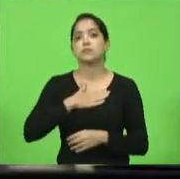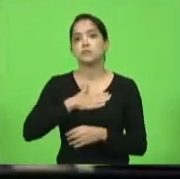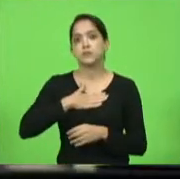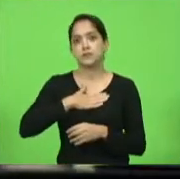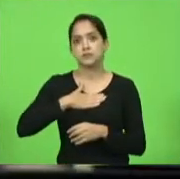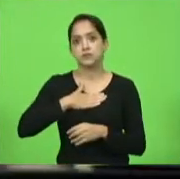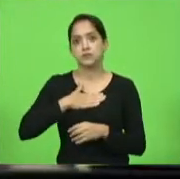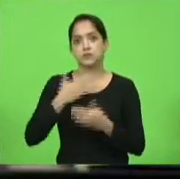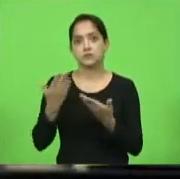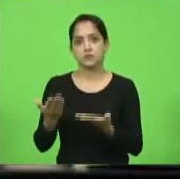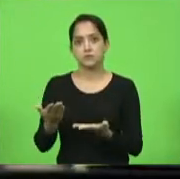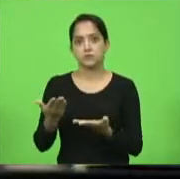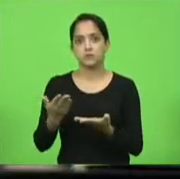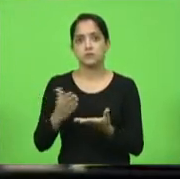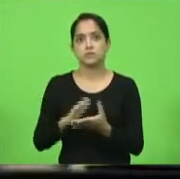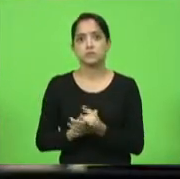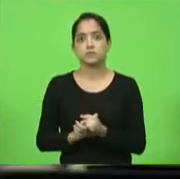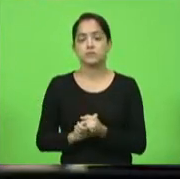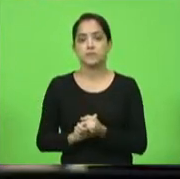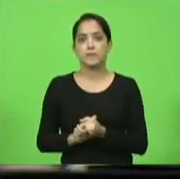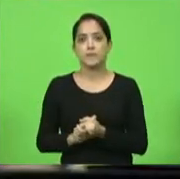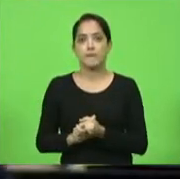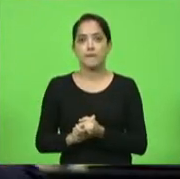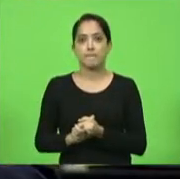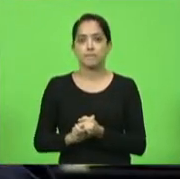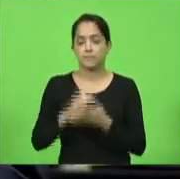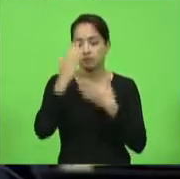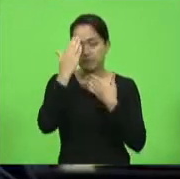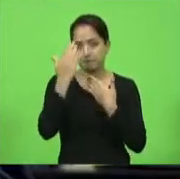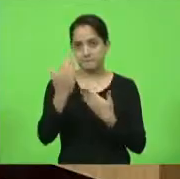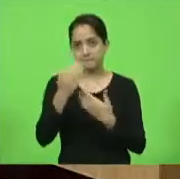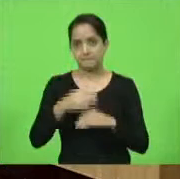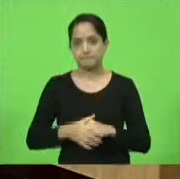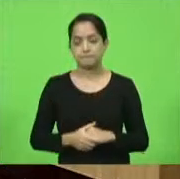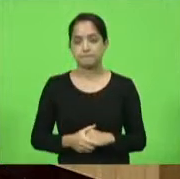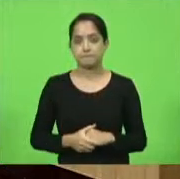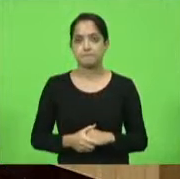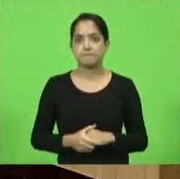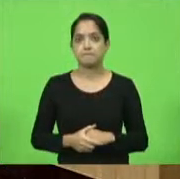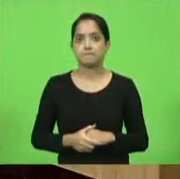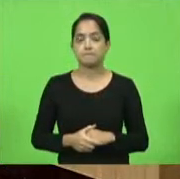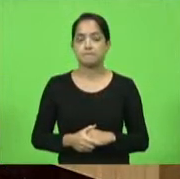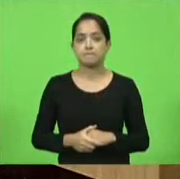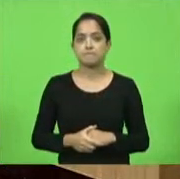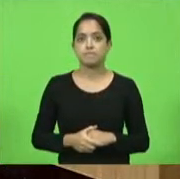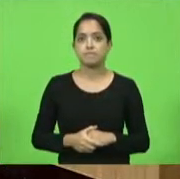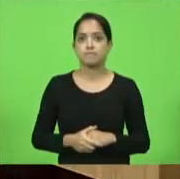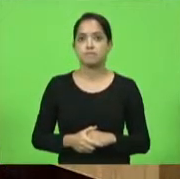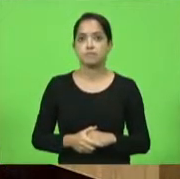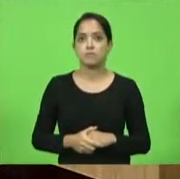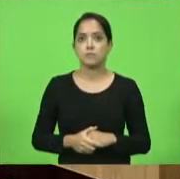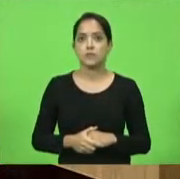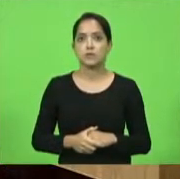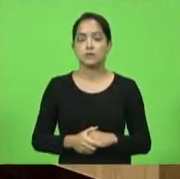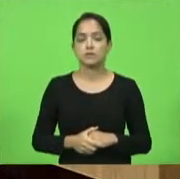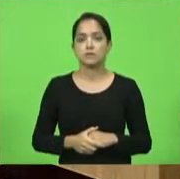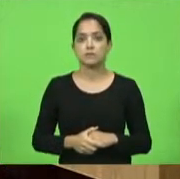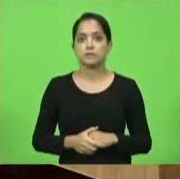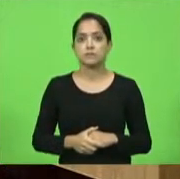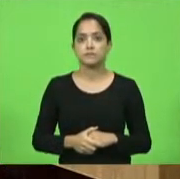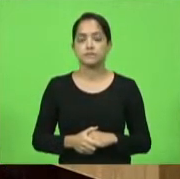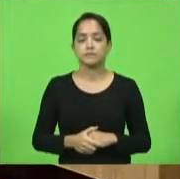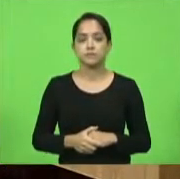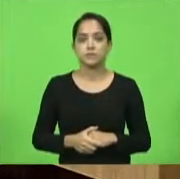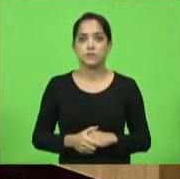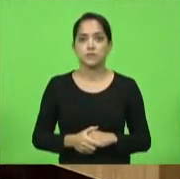que ele esteja num excelente lugar. Muito obrigado. Senhor presidente, se me permite, eu